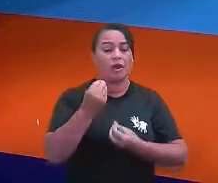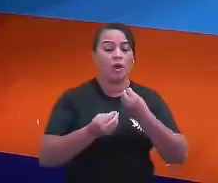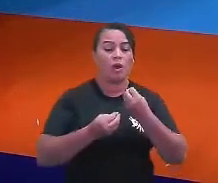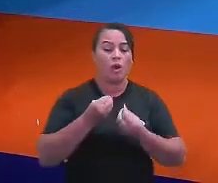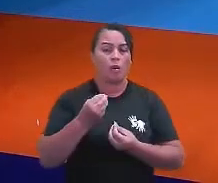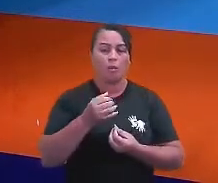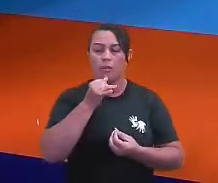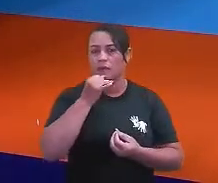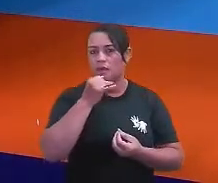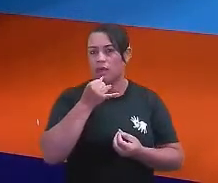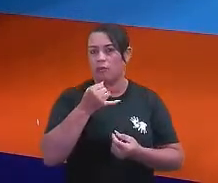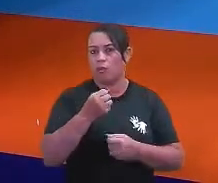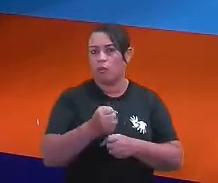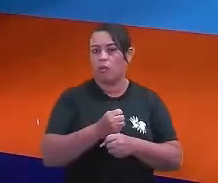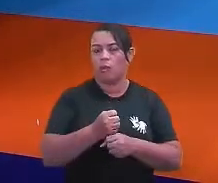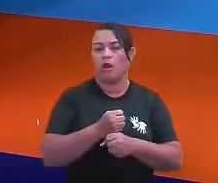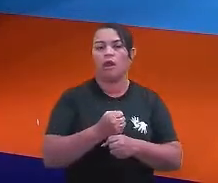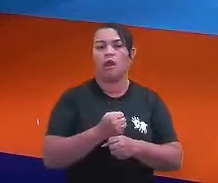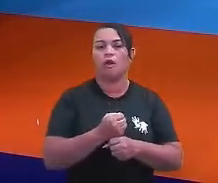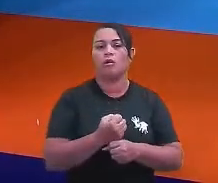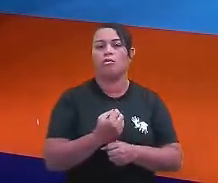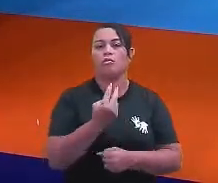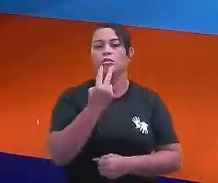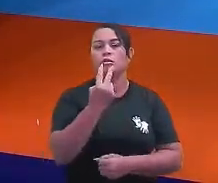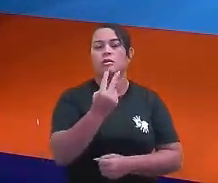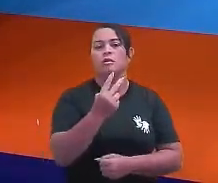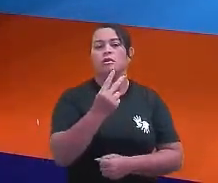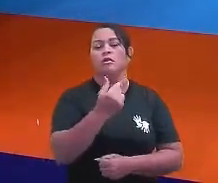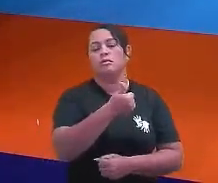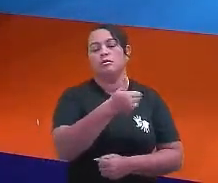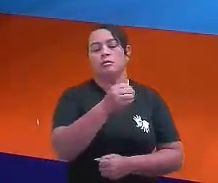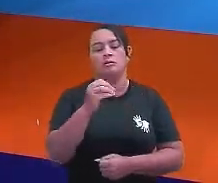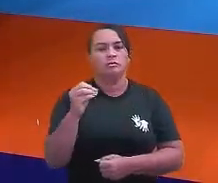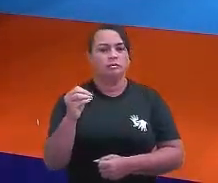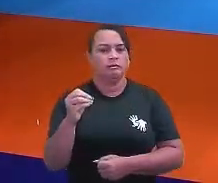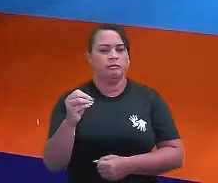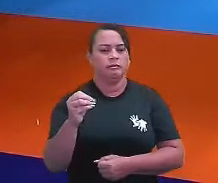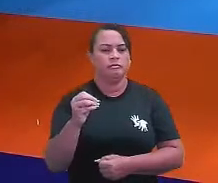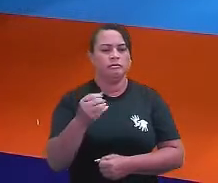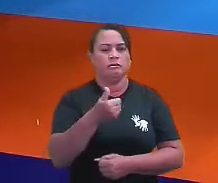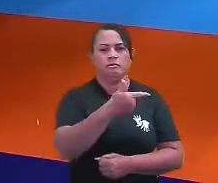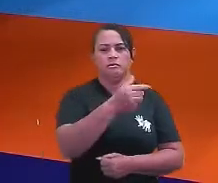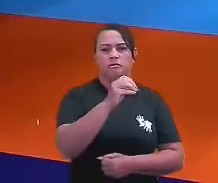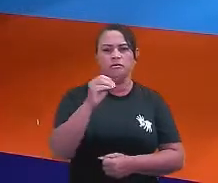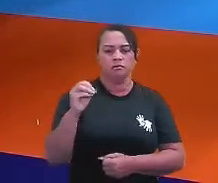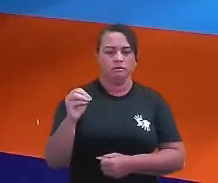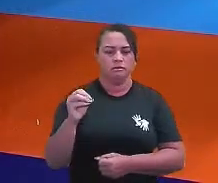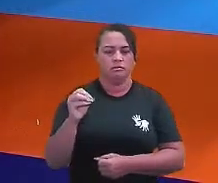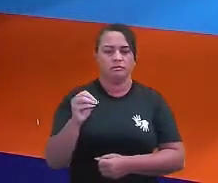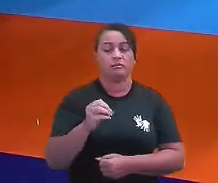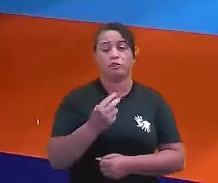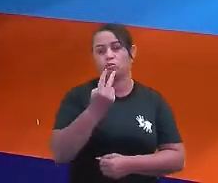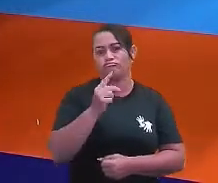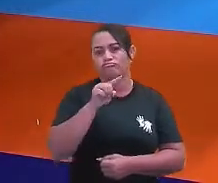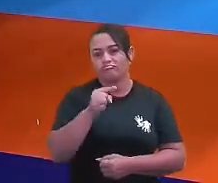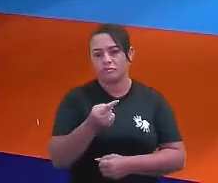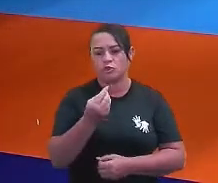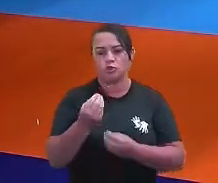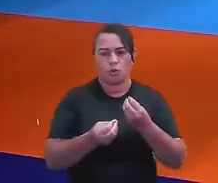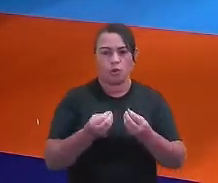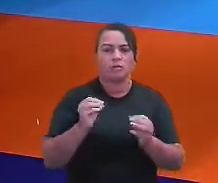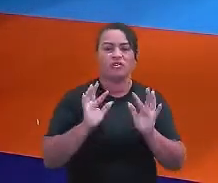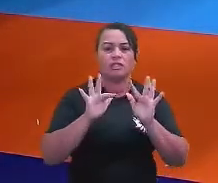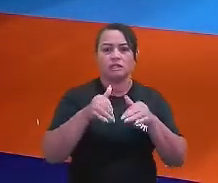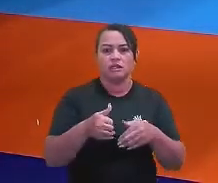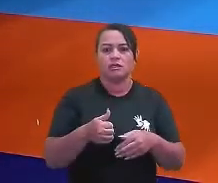ano 2000. 2000, né? Vejam que o ano termina com 2